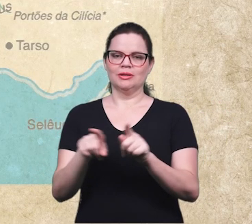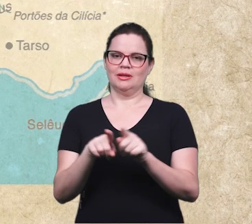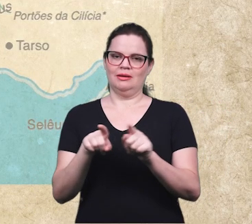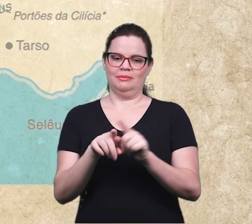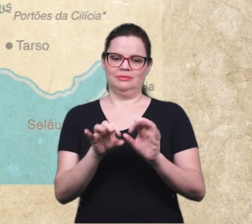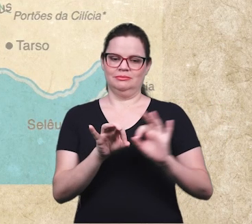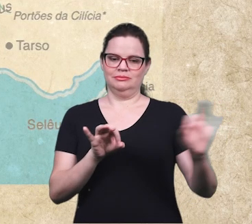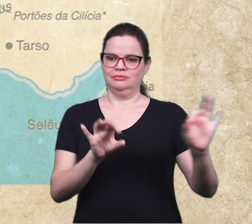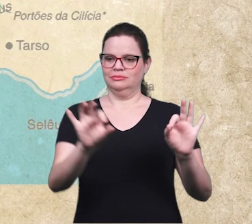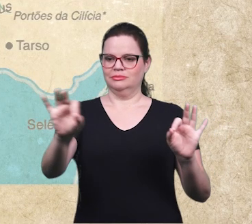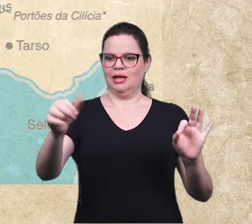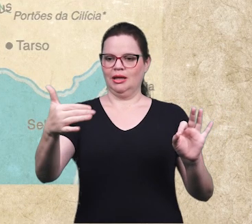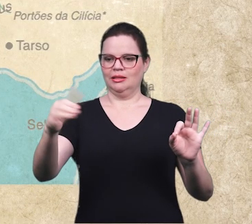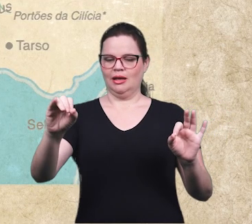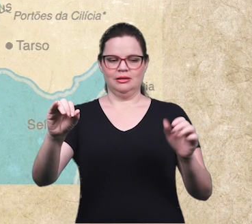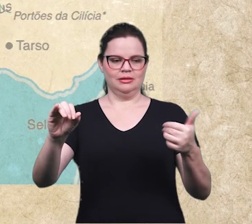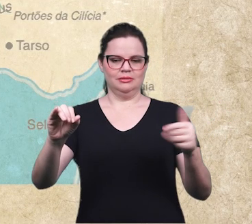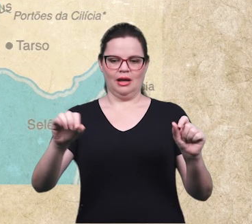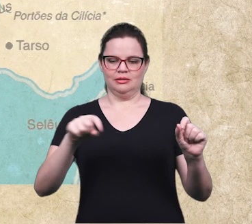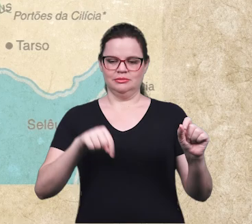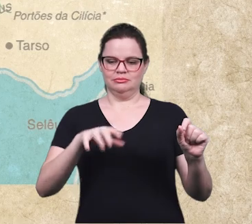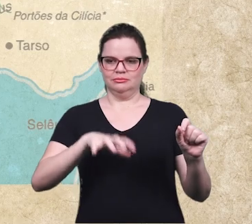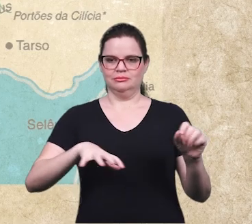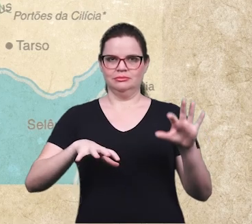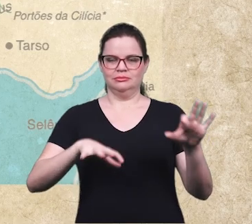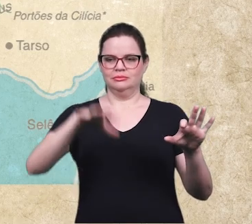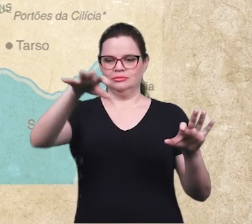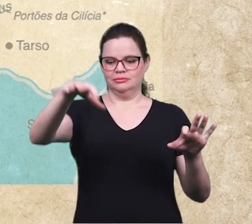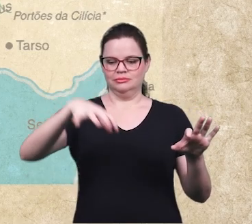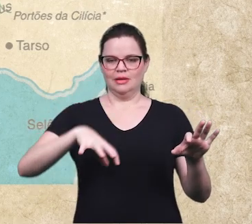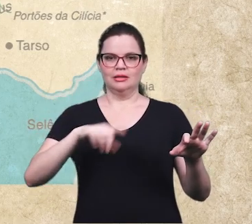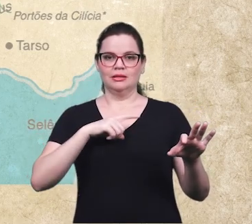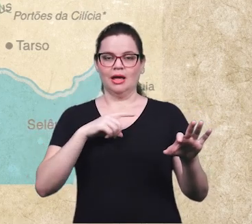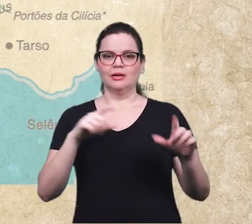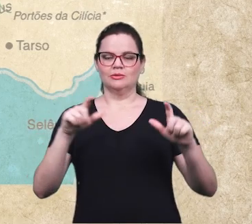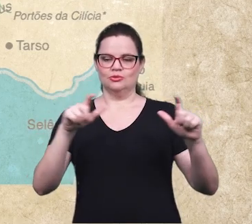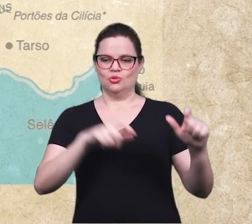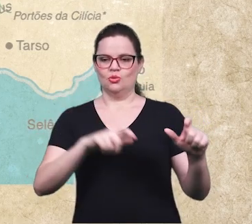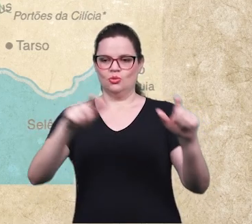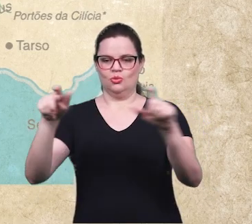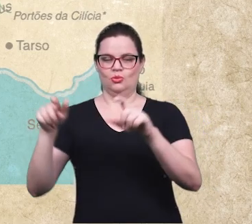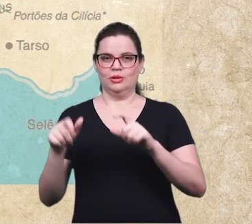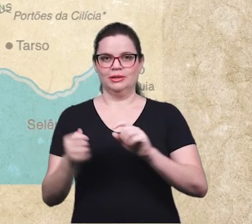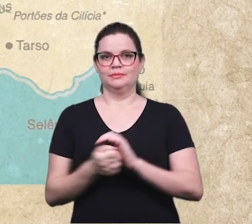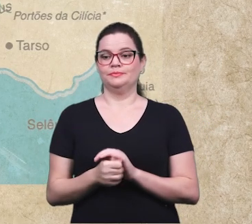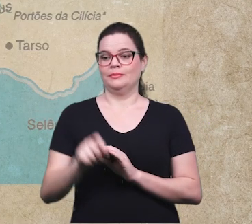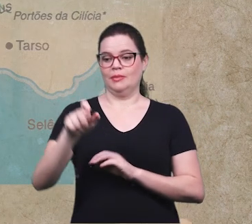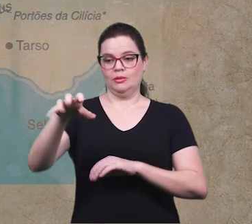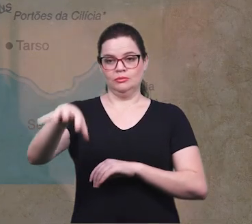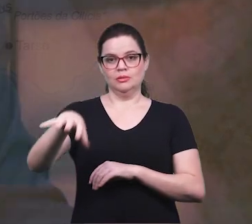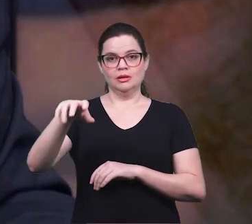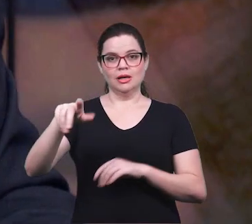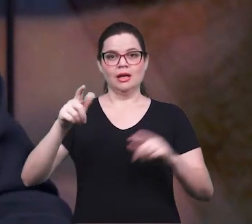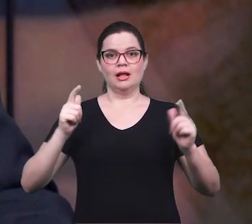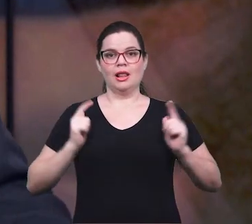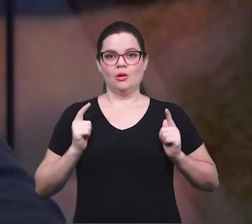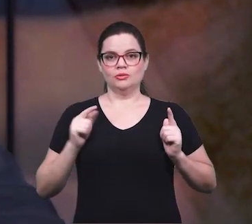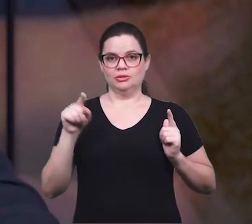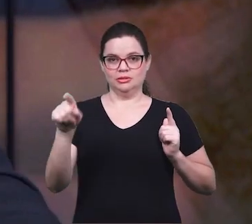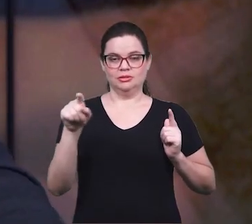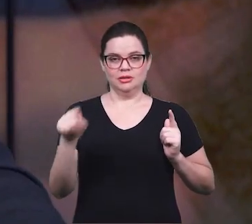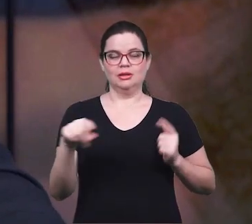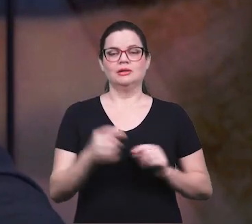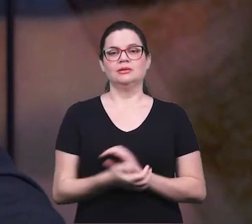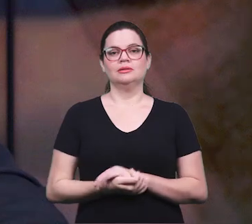isso. Colossos, aí Hierápolis e aí Laodiceia. Laodiceia, as ruínas de